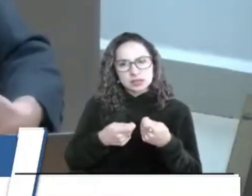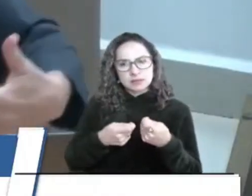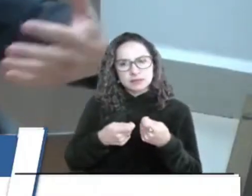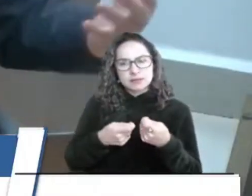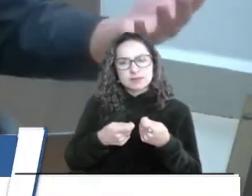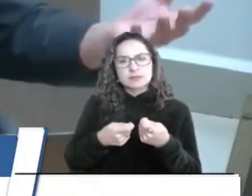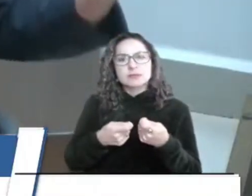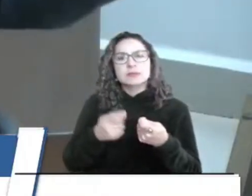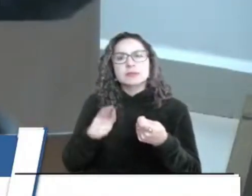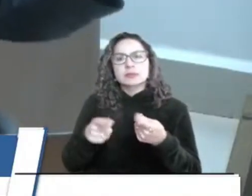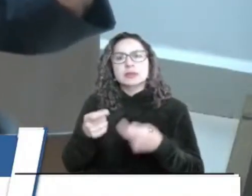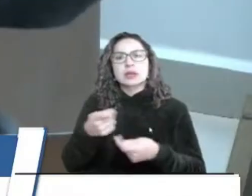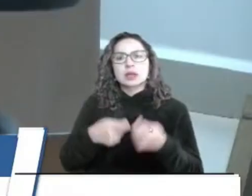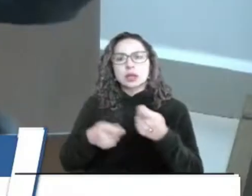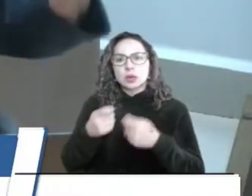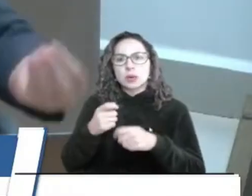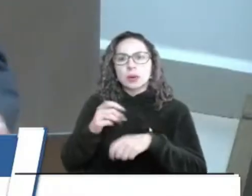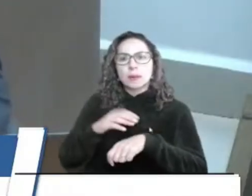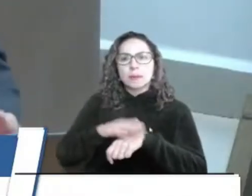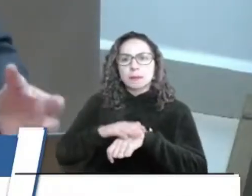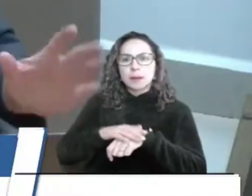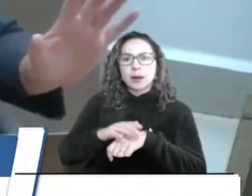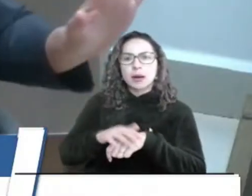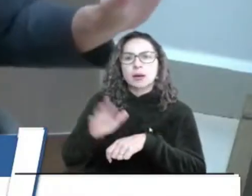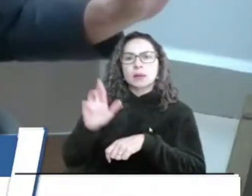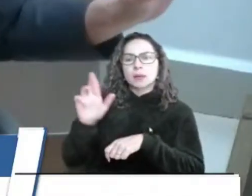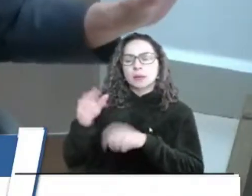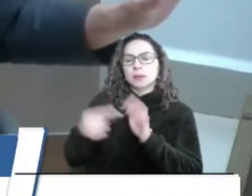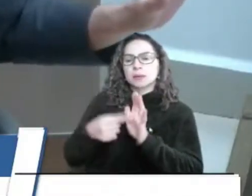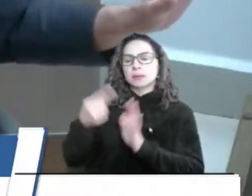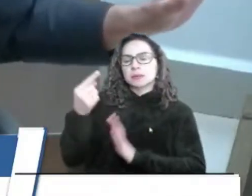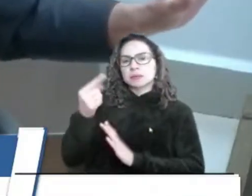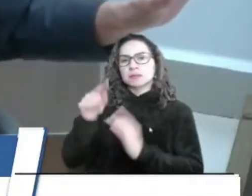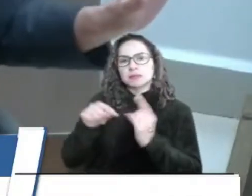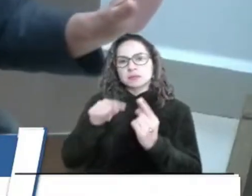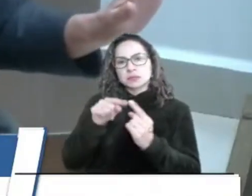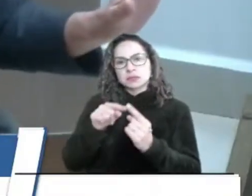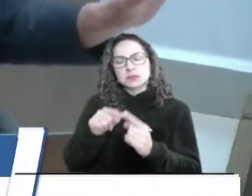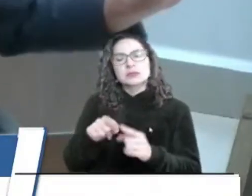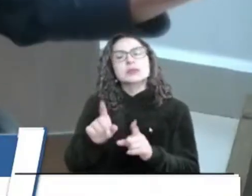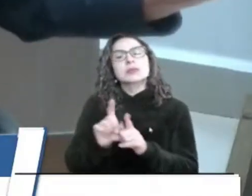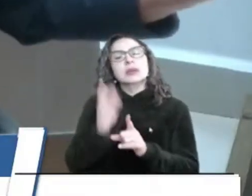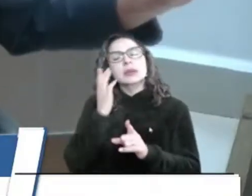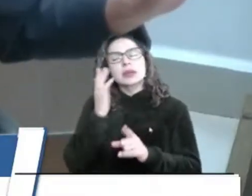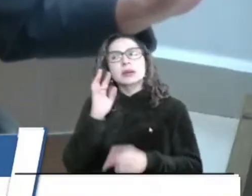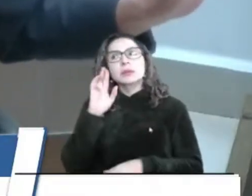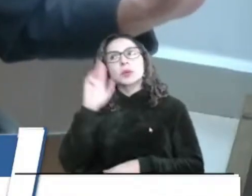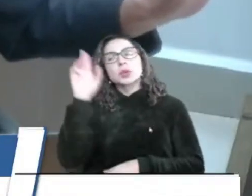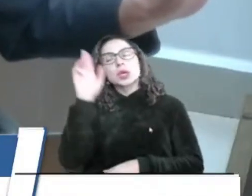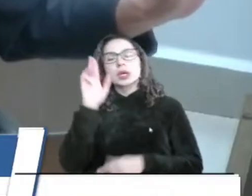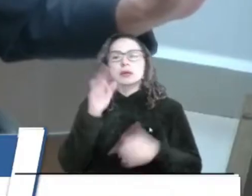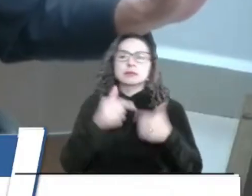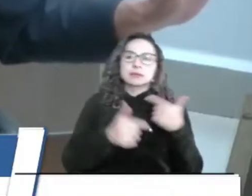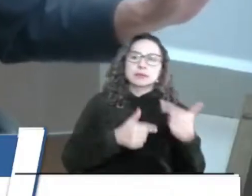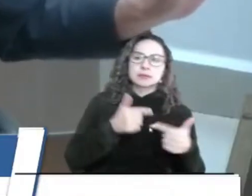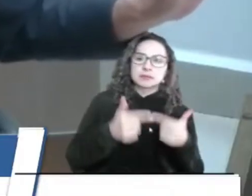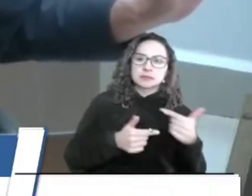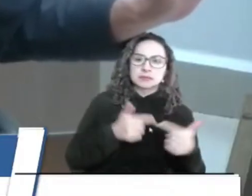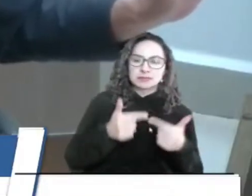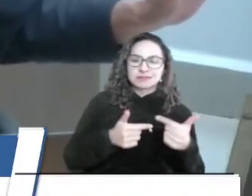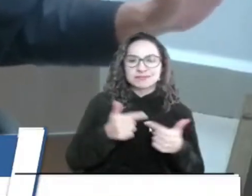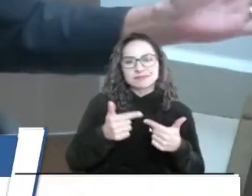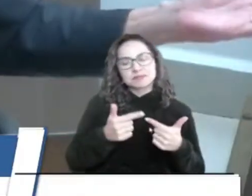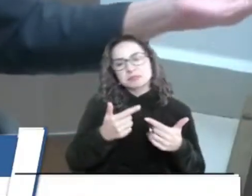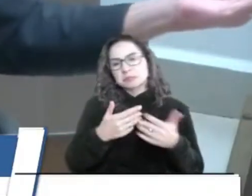A negociação está na pauta, está em primeiro lugar. A gente sabe que o patrão e o funcionário, né, mesmo no